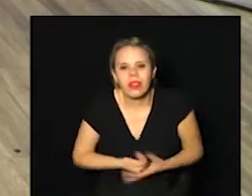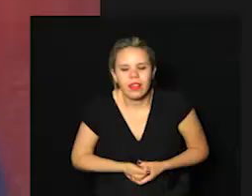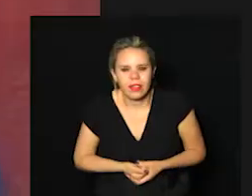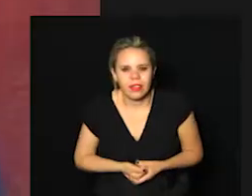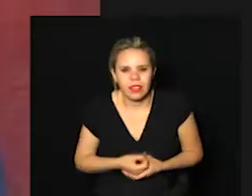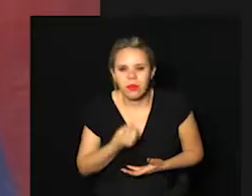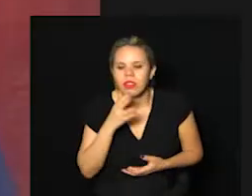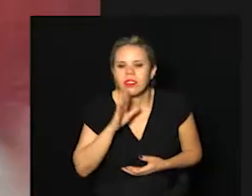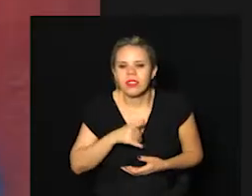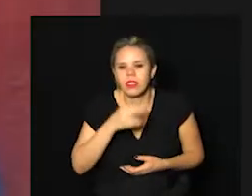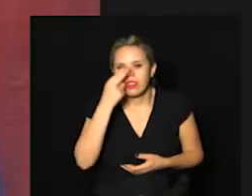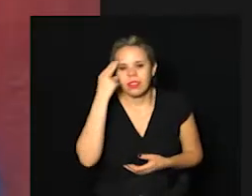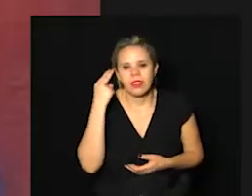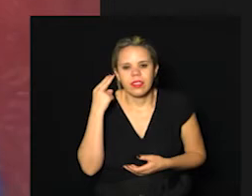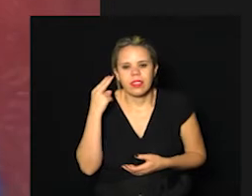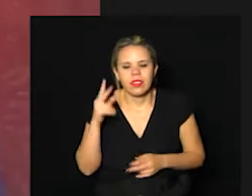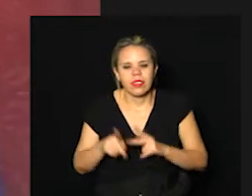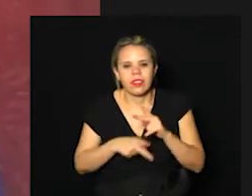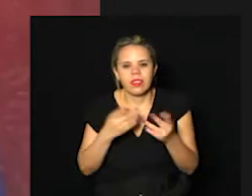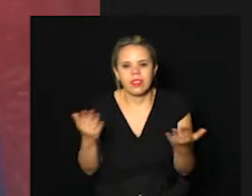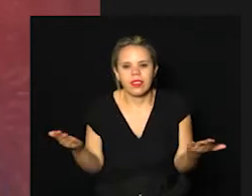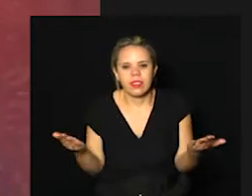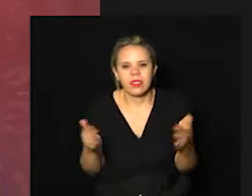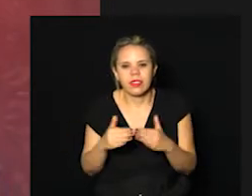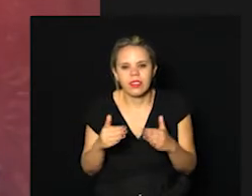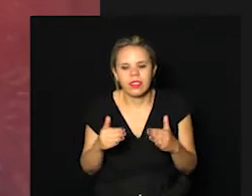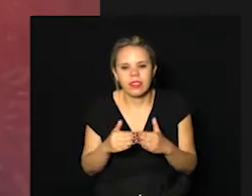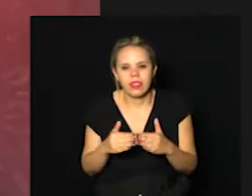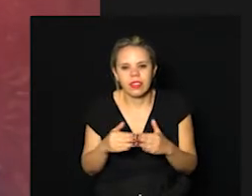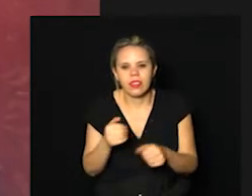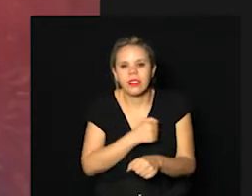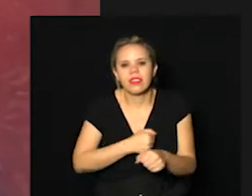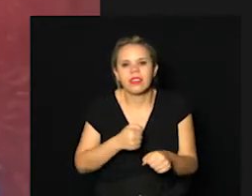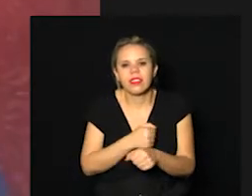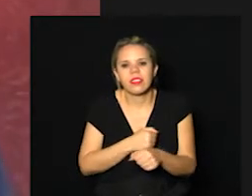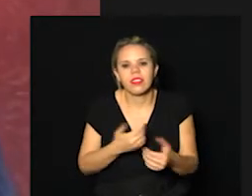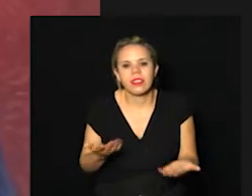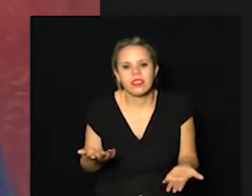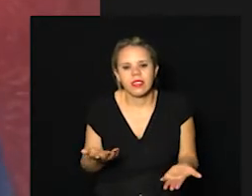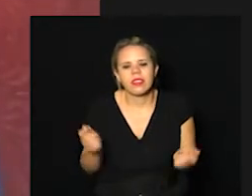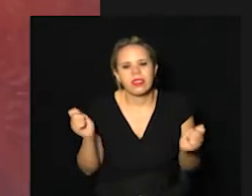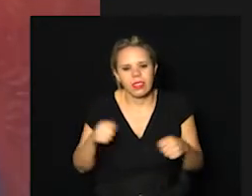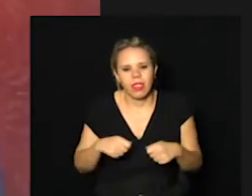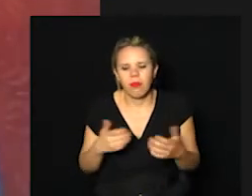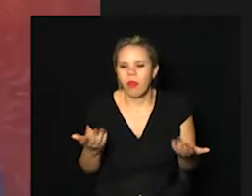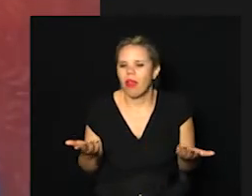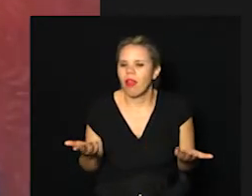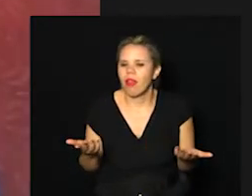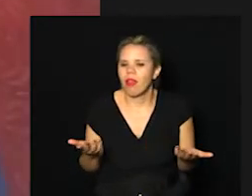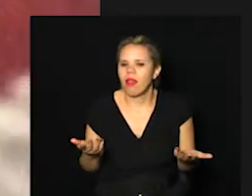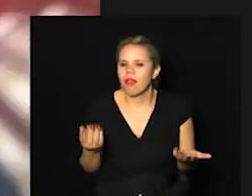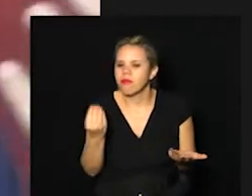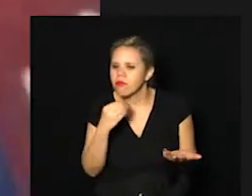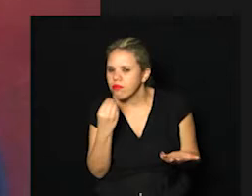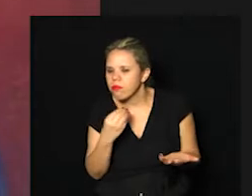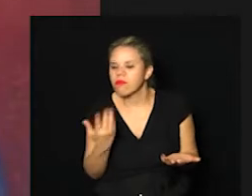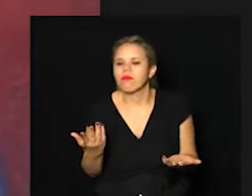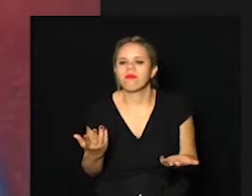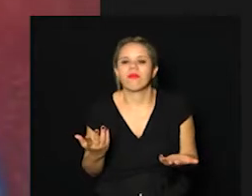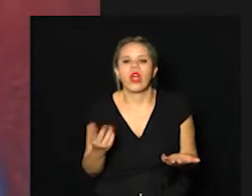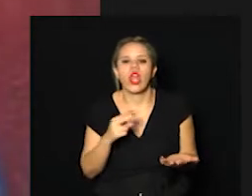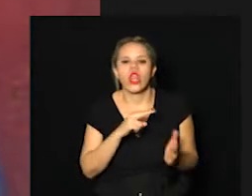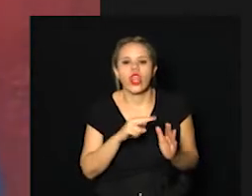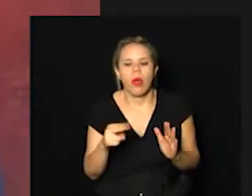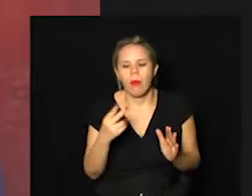Boa tarde, Gabriel. Boa tarde, pessoal de casa. A receita, ela é assim, dá para enganar, viu? Ela tem nome de